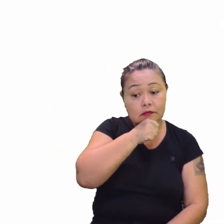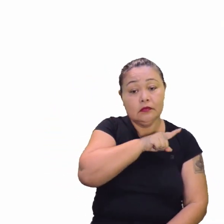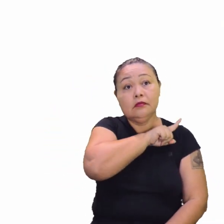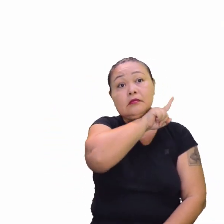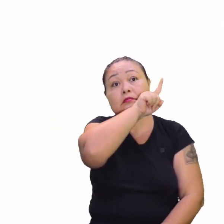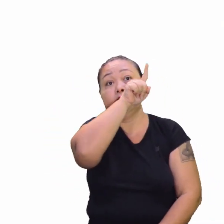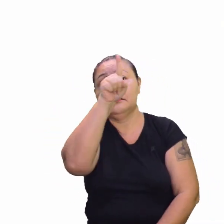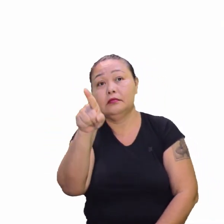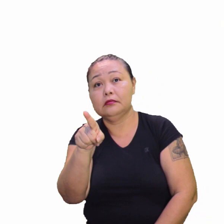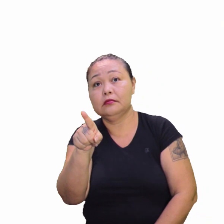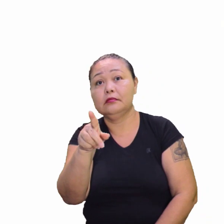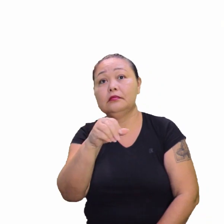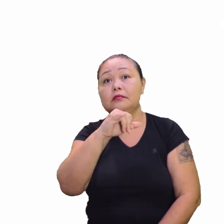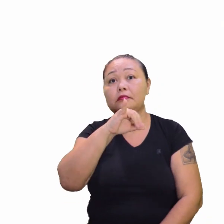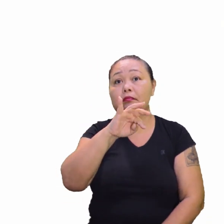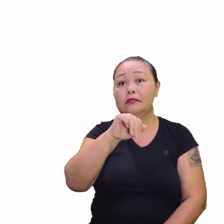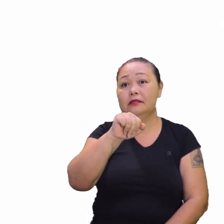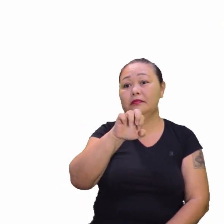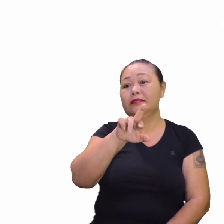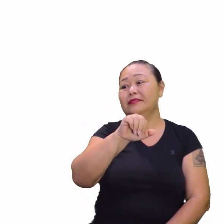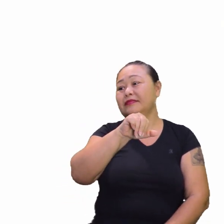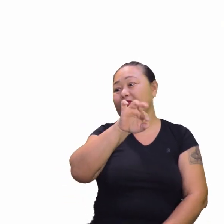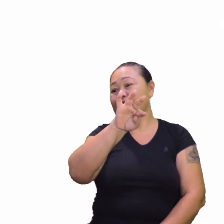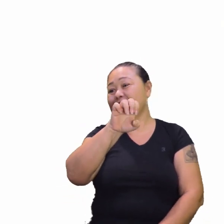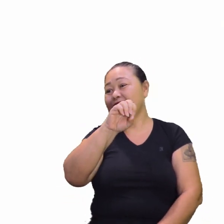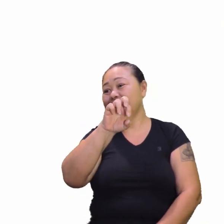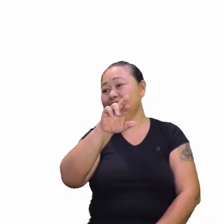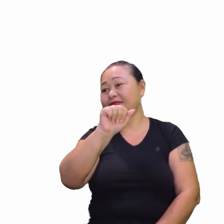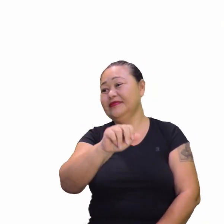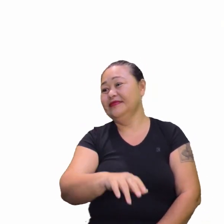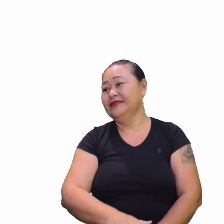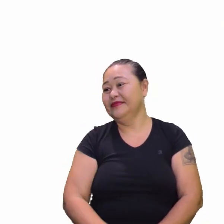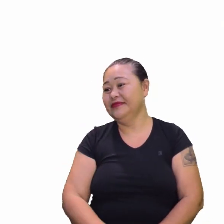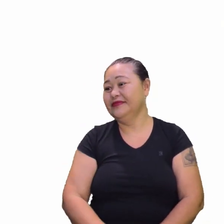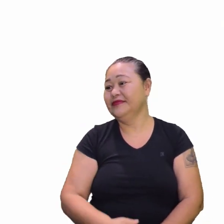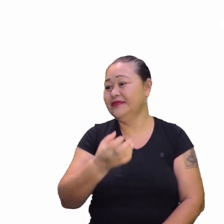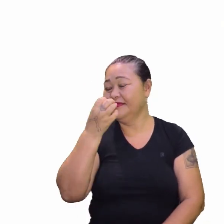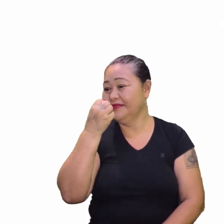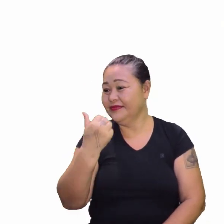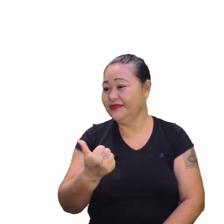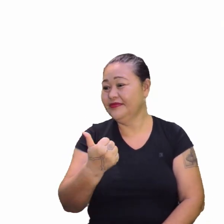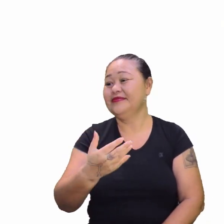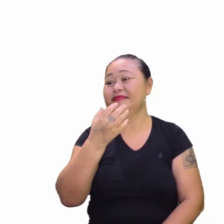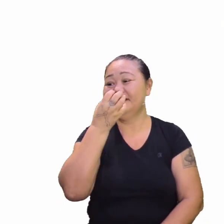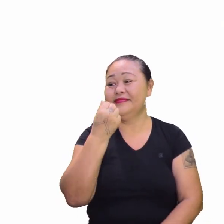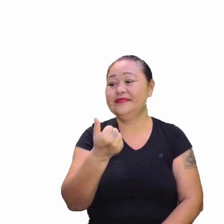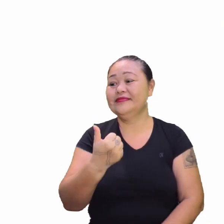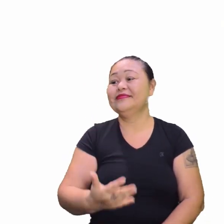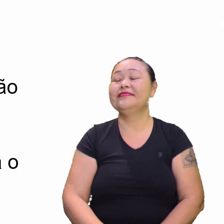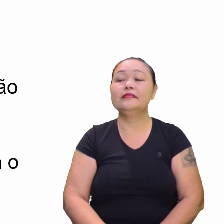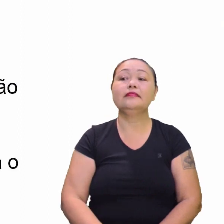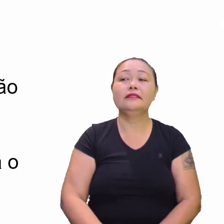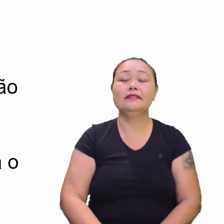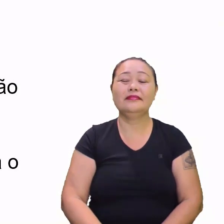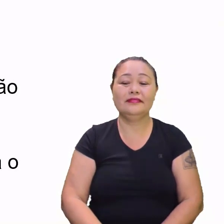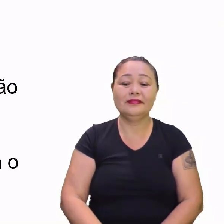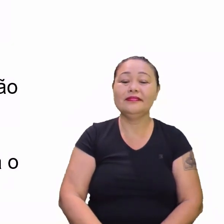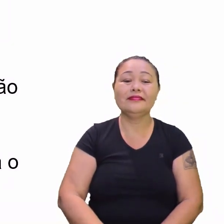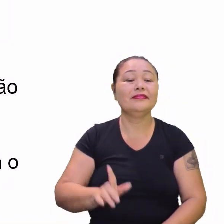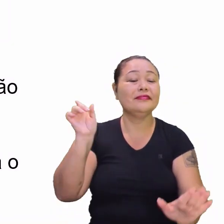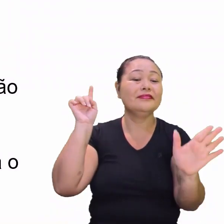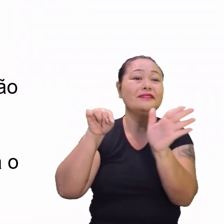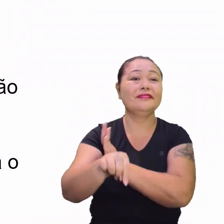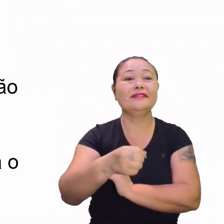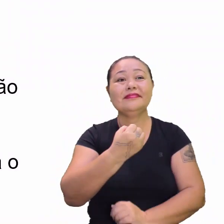para o porto de Itacoatiara e de lá para o mundo. Muito bem, meu amigo. Vamos lá para a